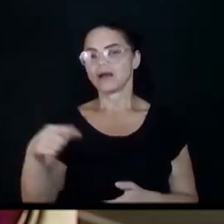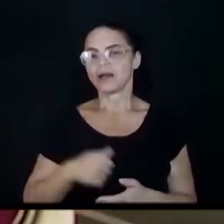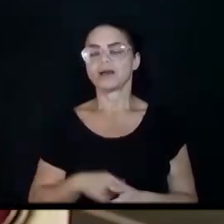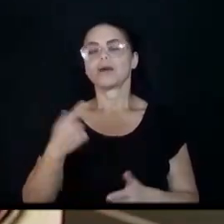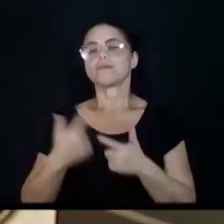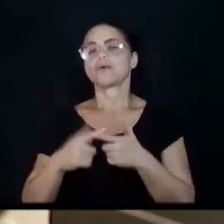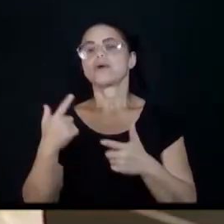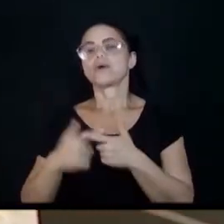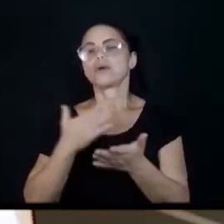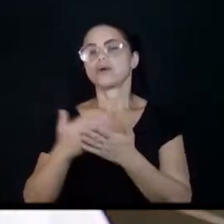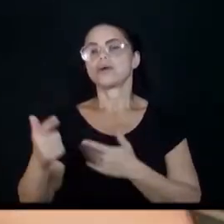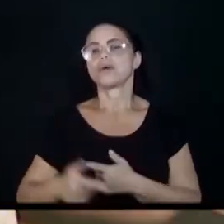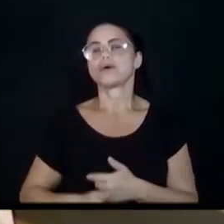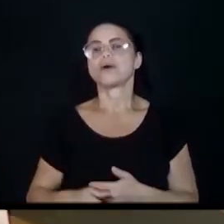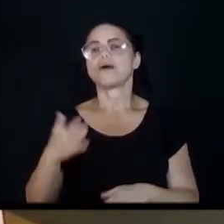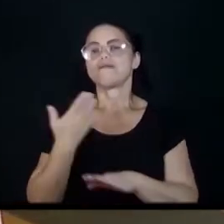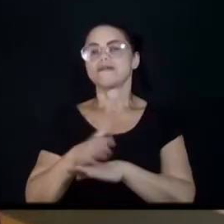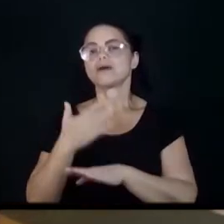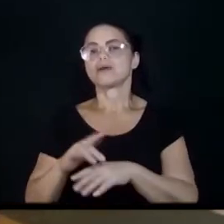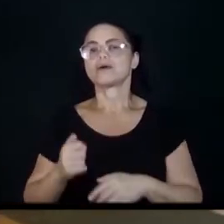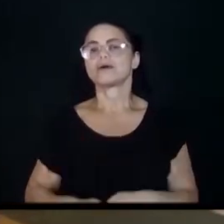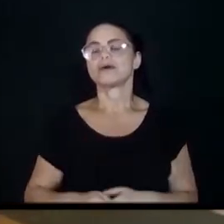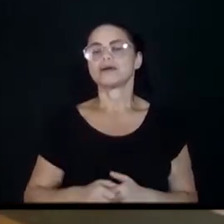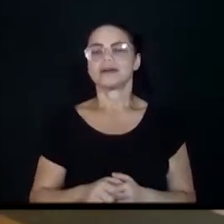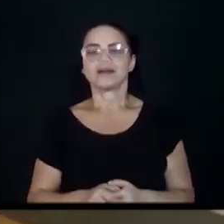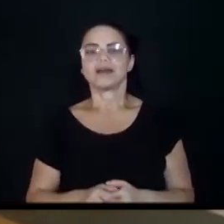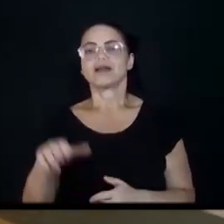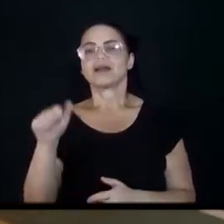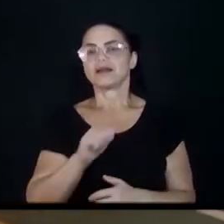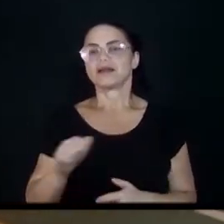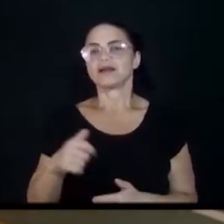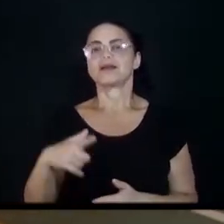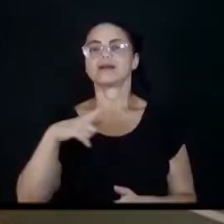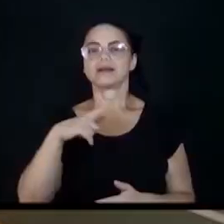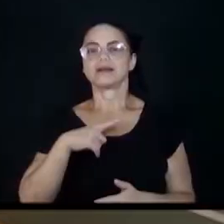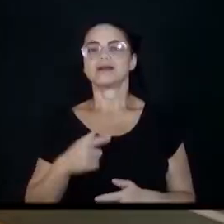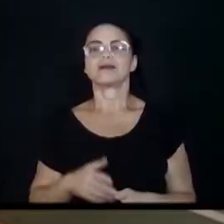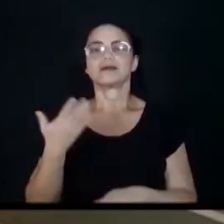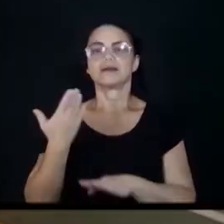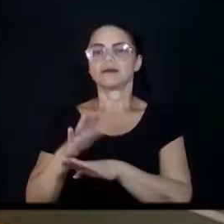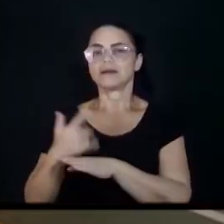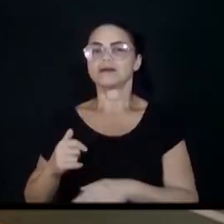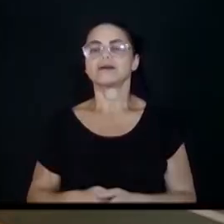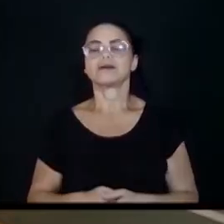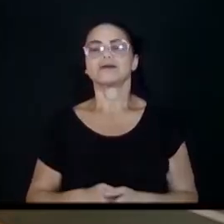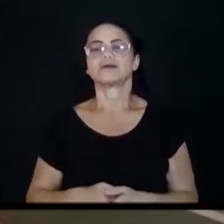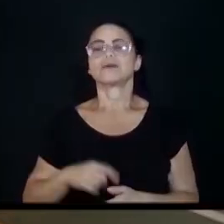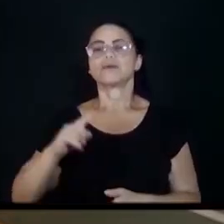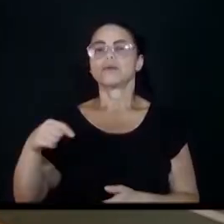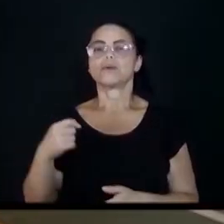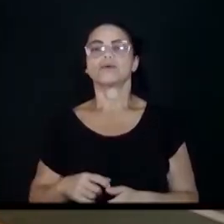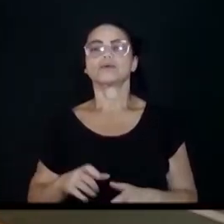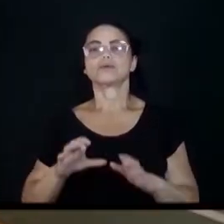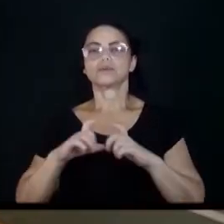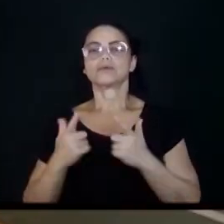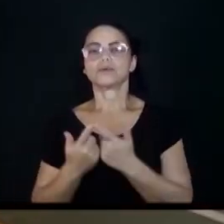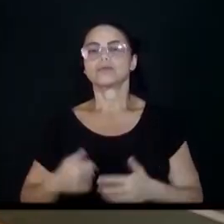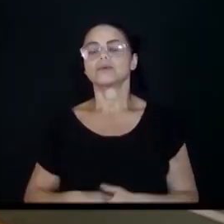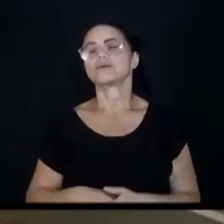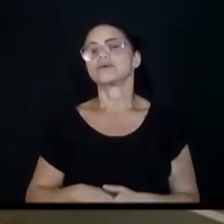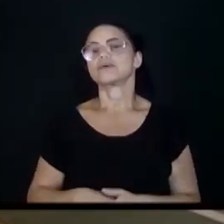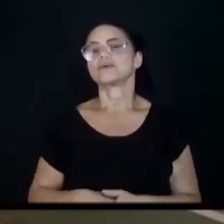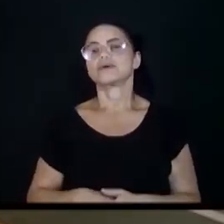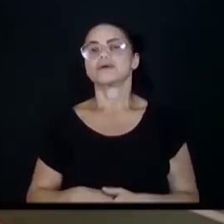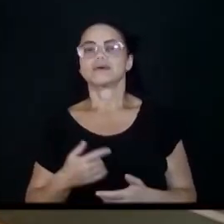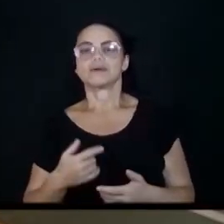associação? Eu já tinha participado de outra ONG, só que aí começou a não